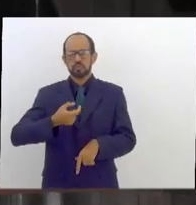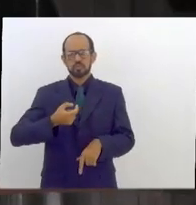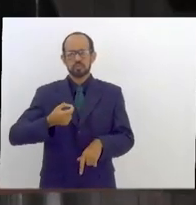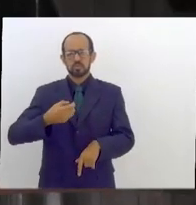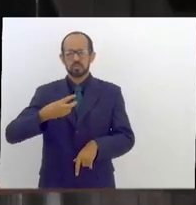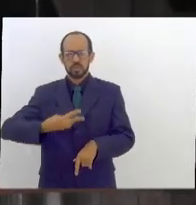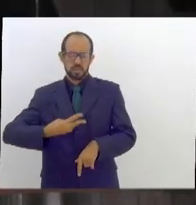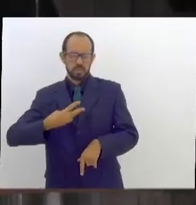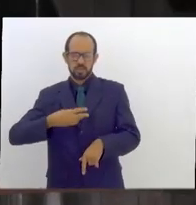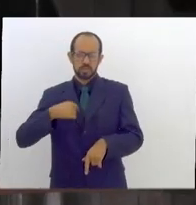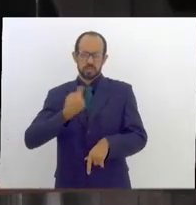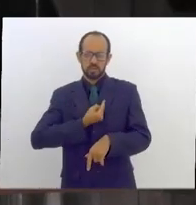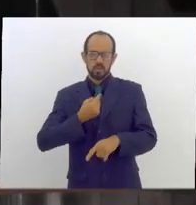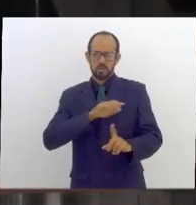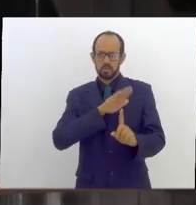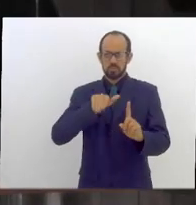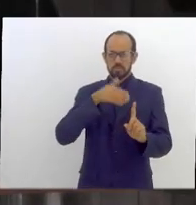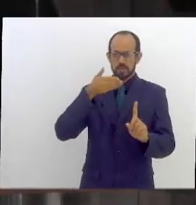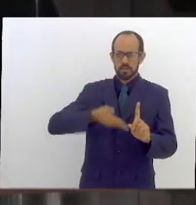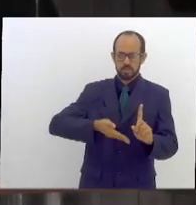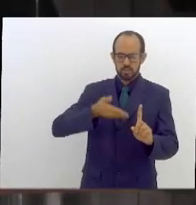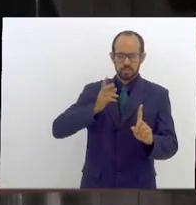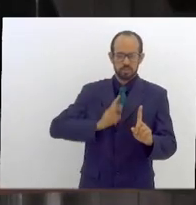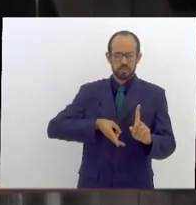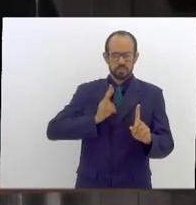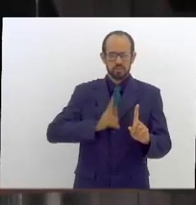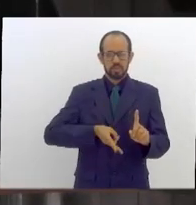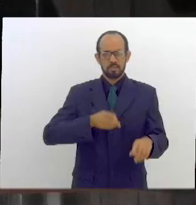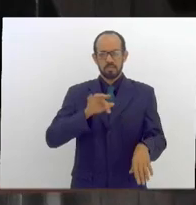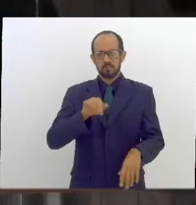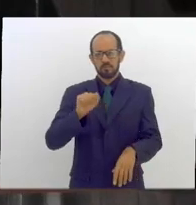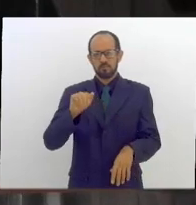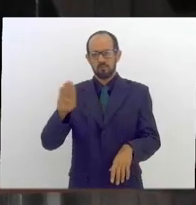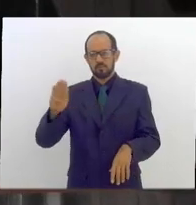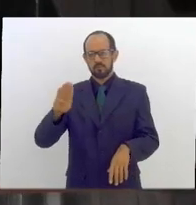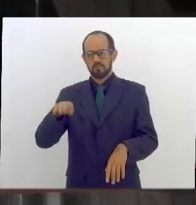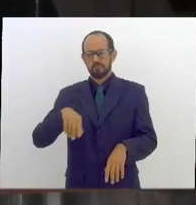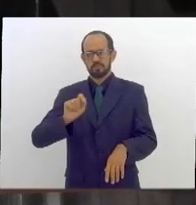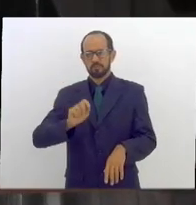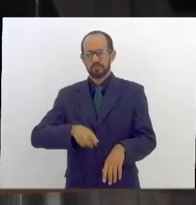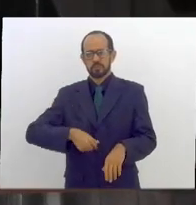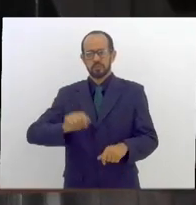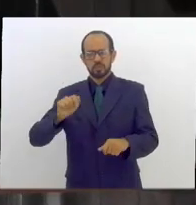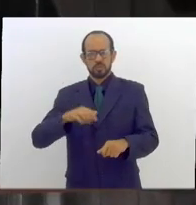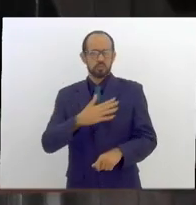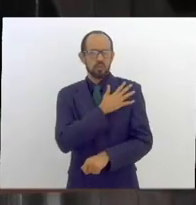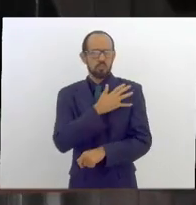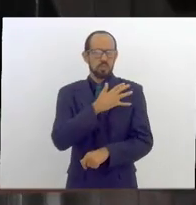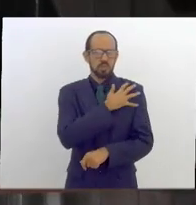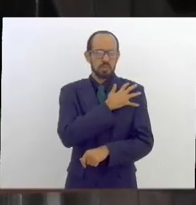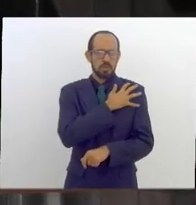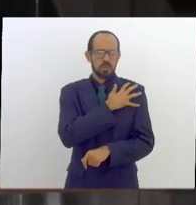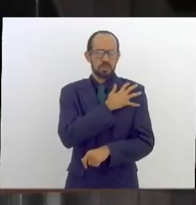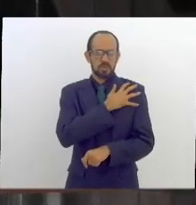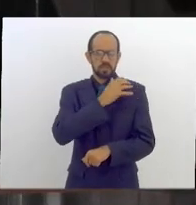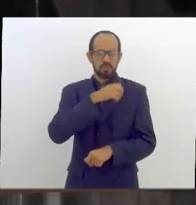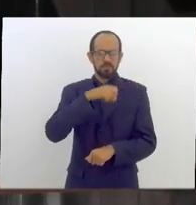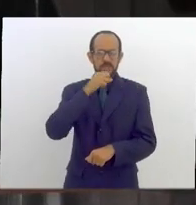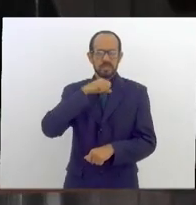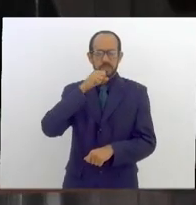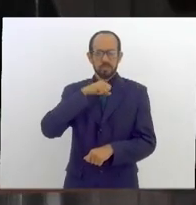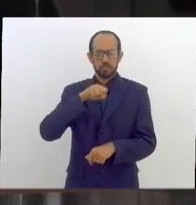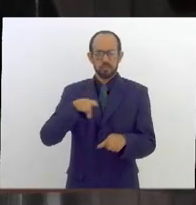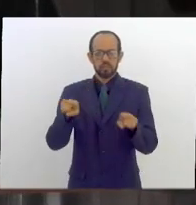2003, a gente homenageia a nossa Força Aérea, desde os grandes comandantes que mais antigos até